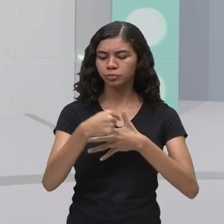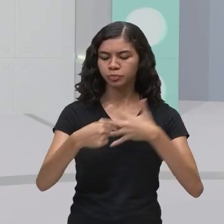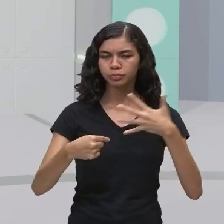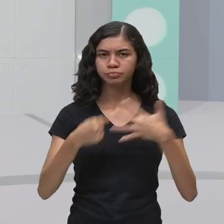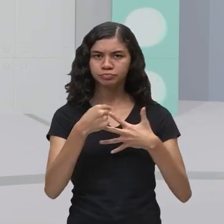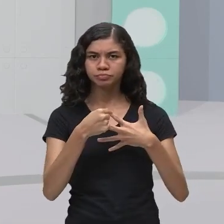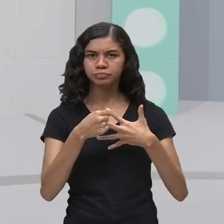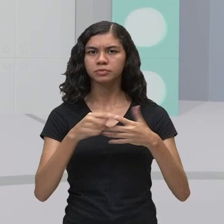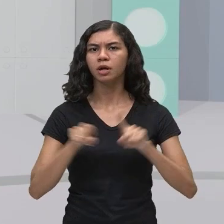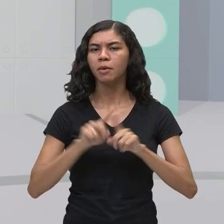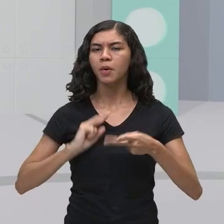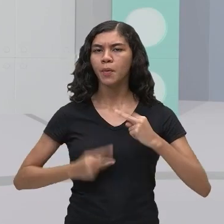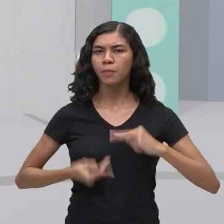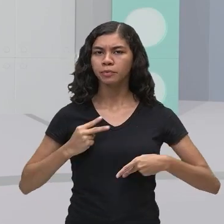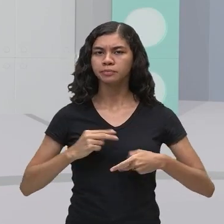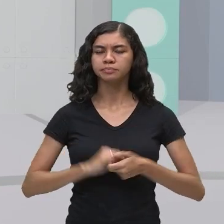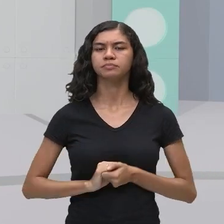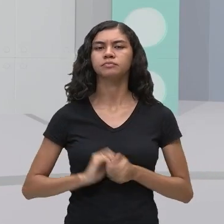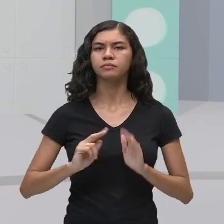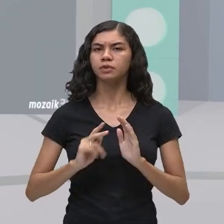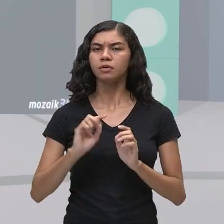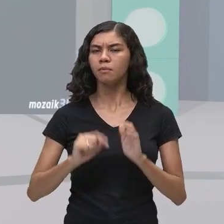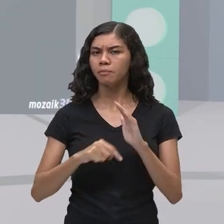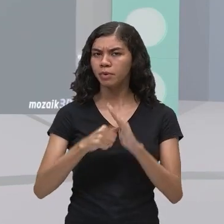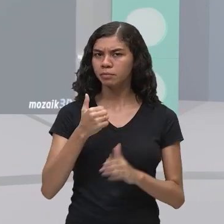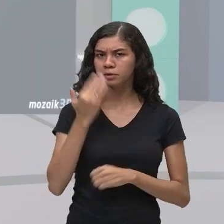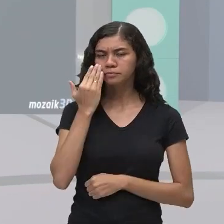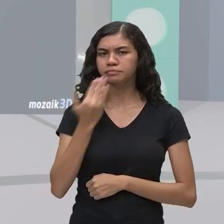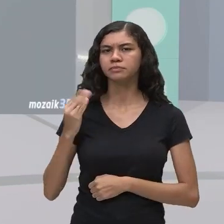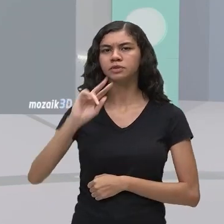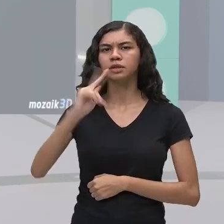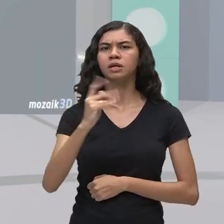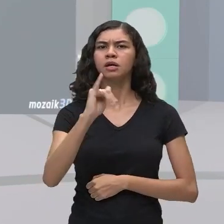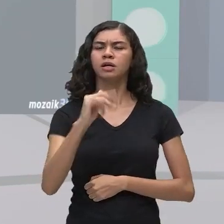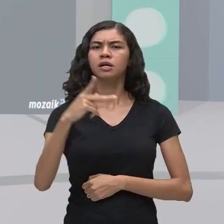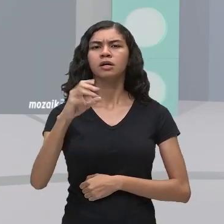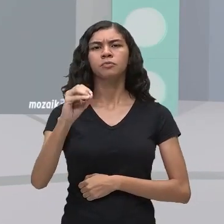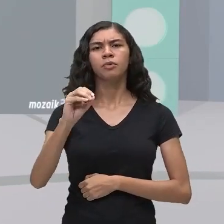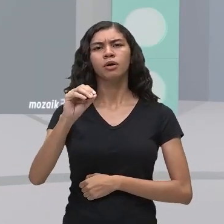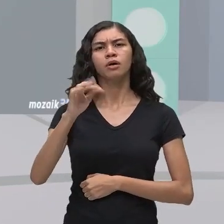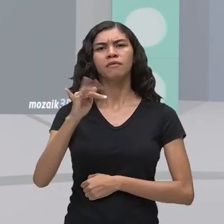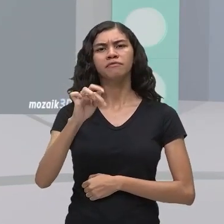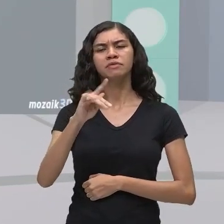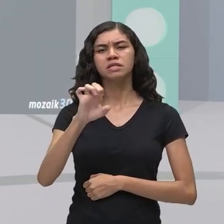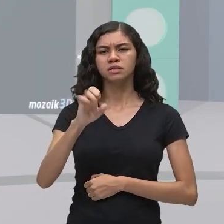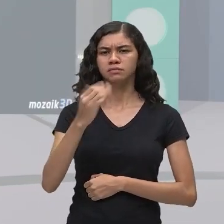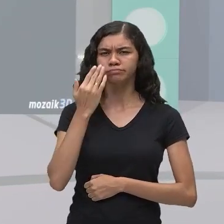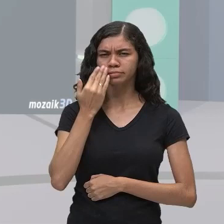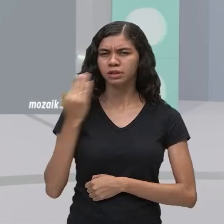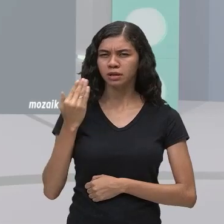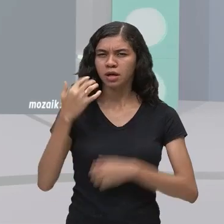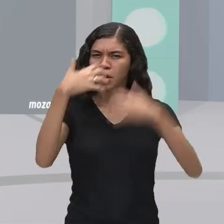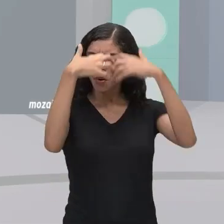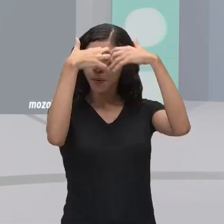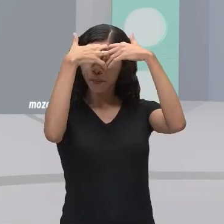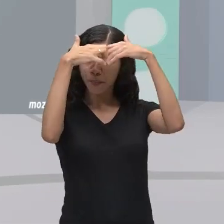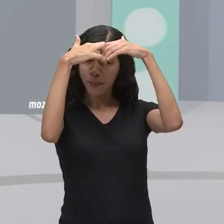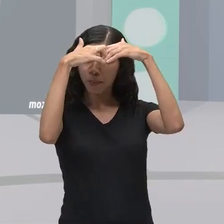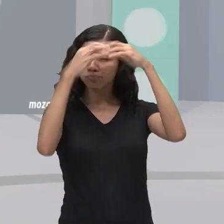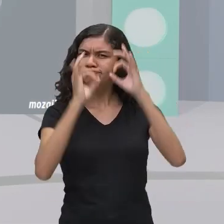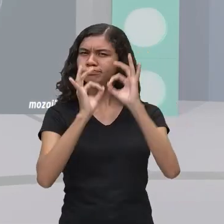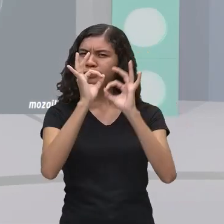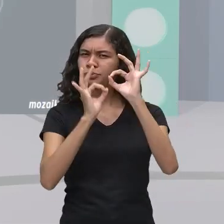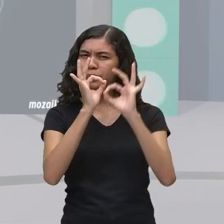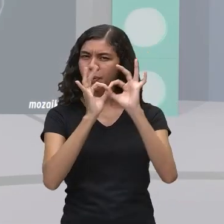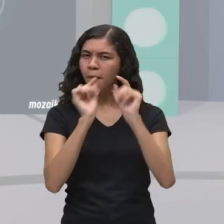Vamos começar falando da hipófise. A hipófise é essa glândula que vocês podem observar aqui, ela é bem pequenininha,